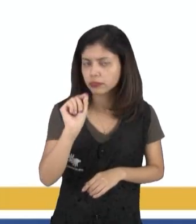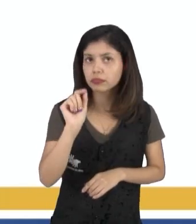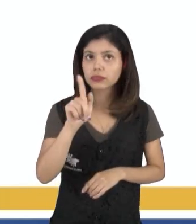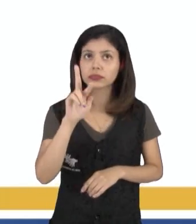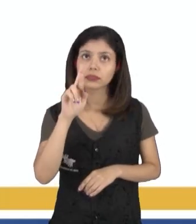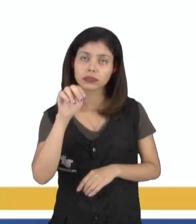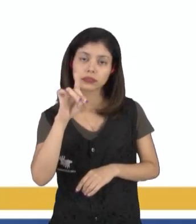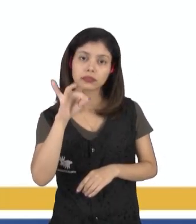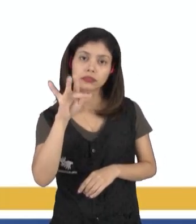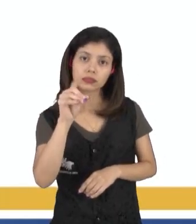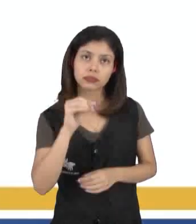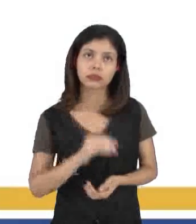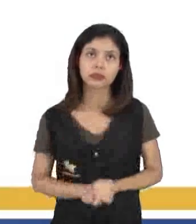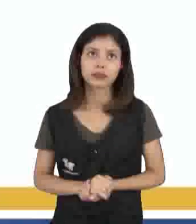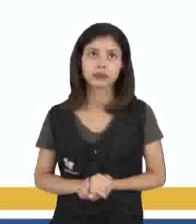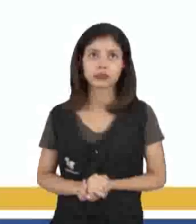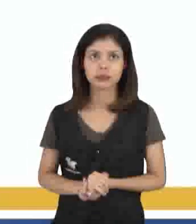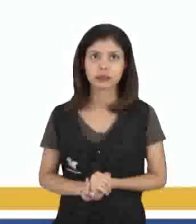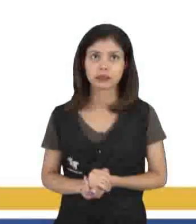o gerúndio.